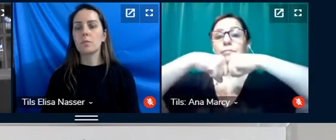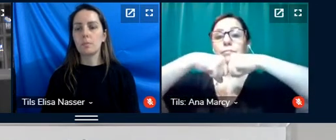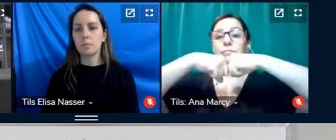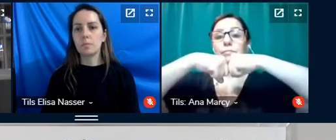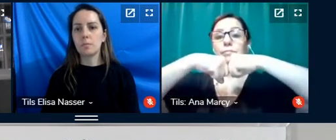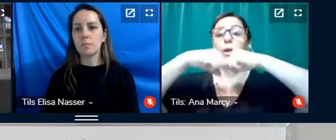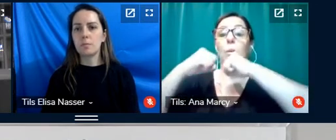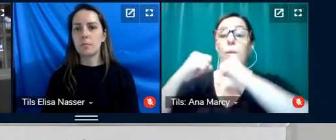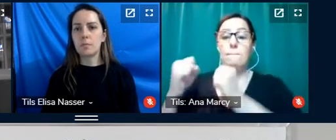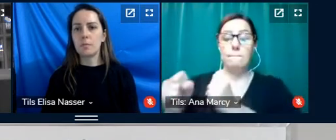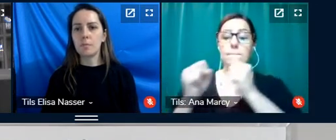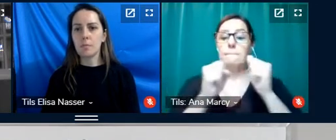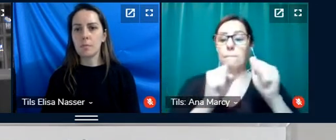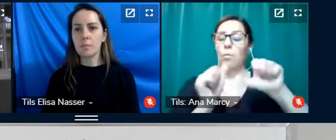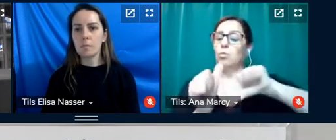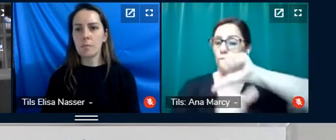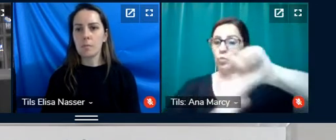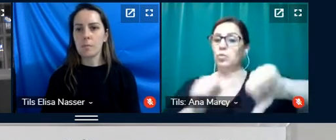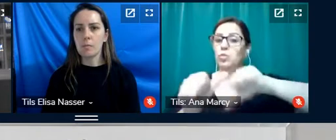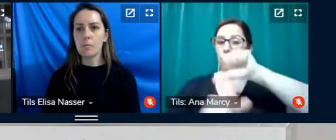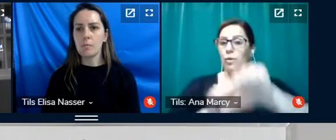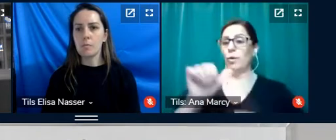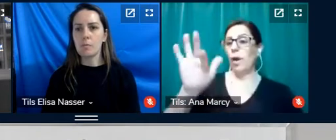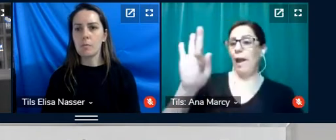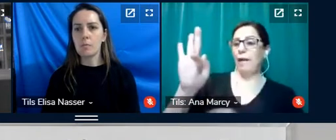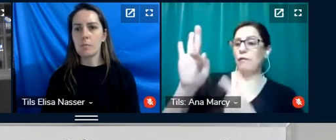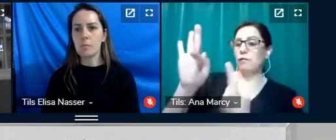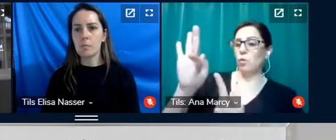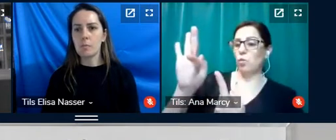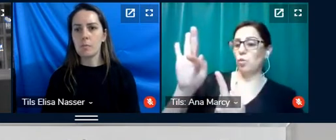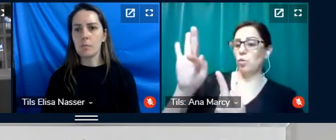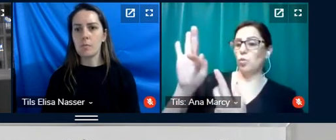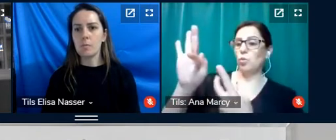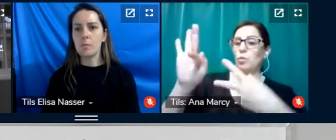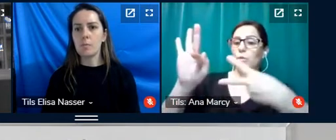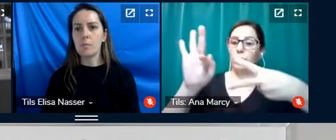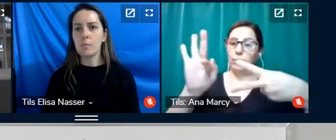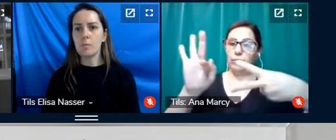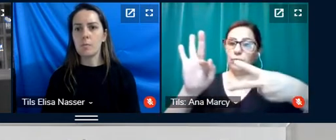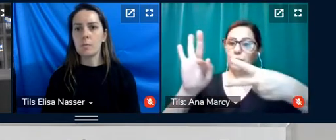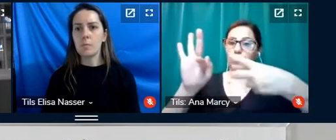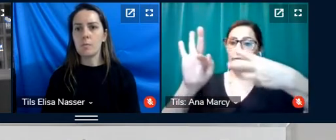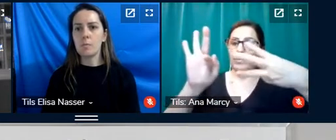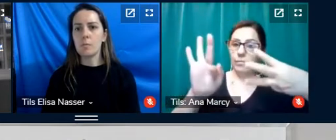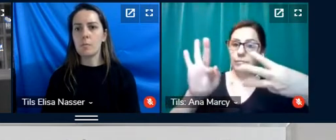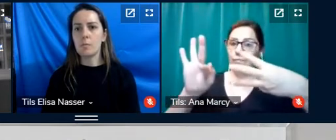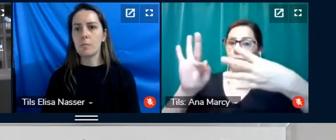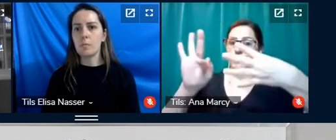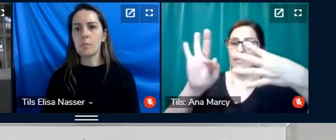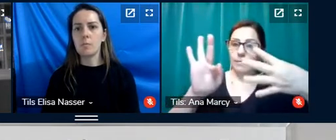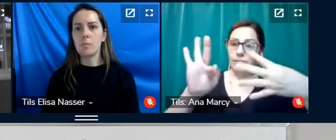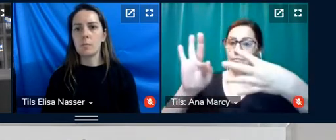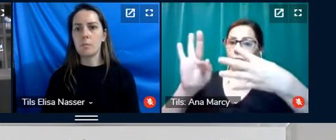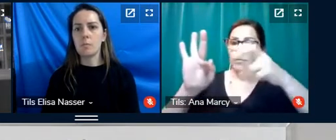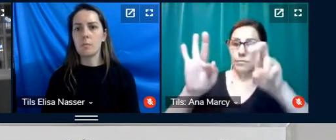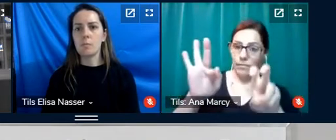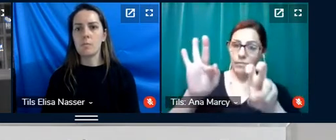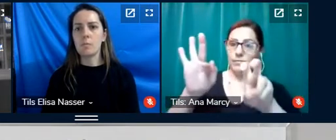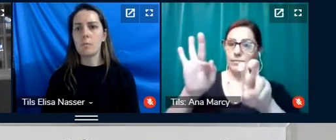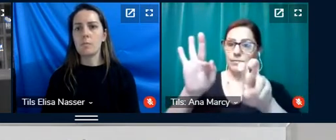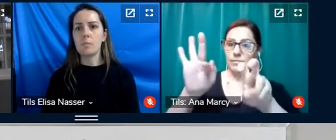trocar uma força por duas ou infinitas forças, desde que, né,